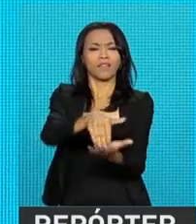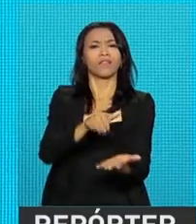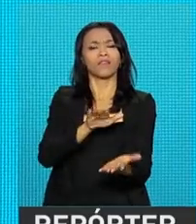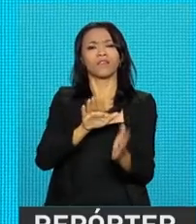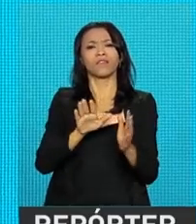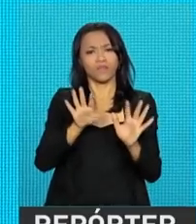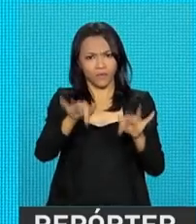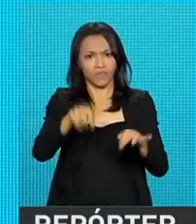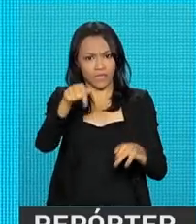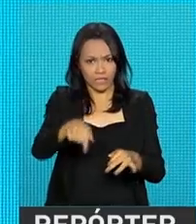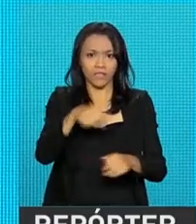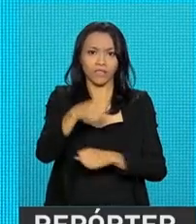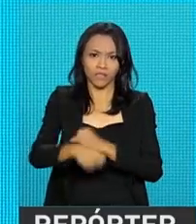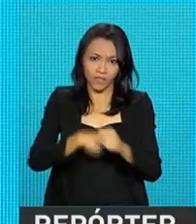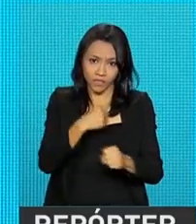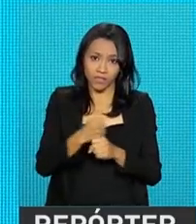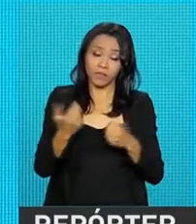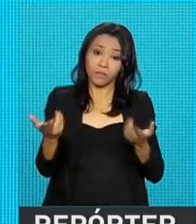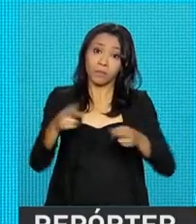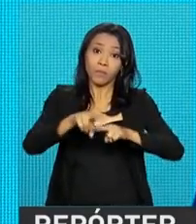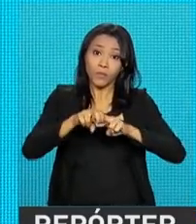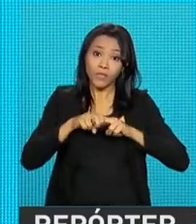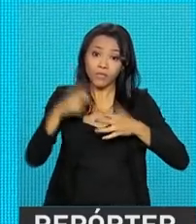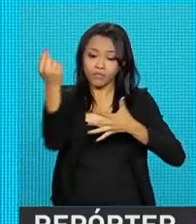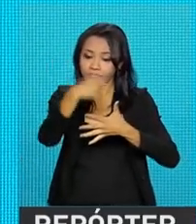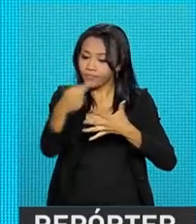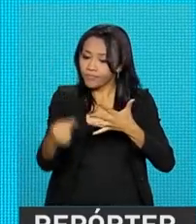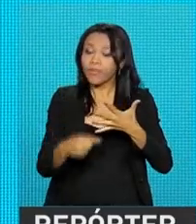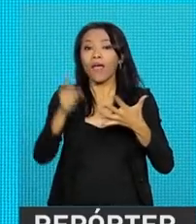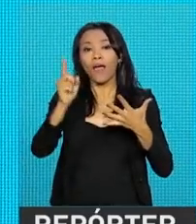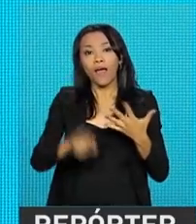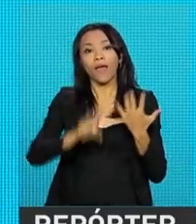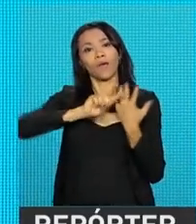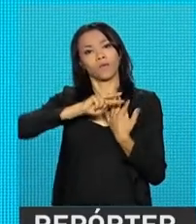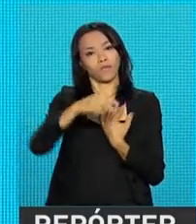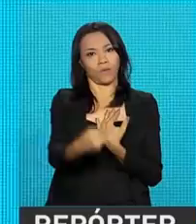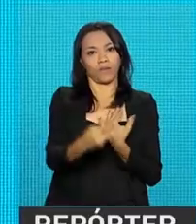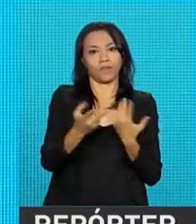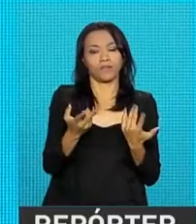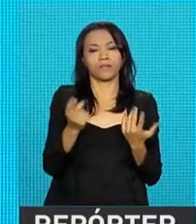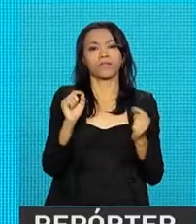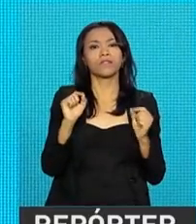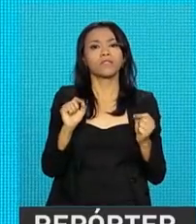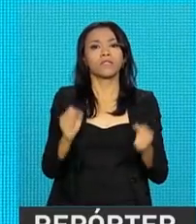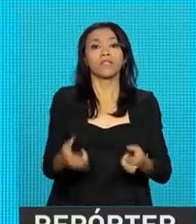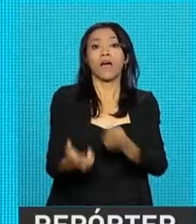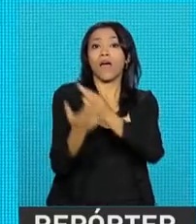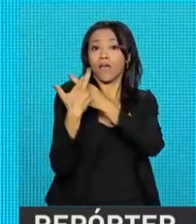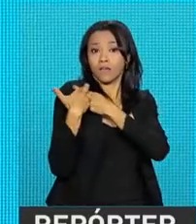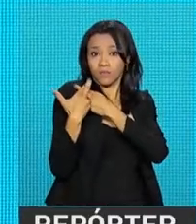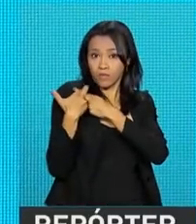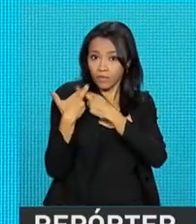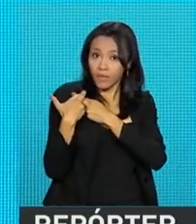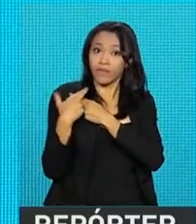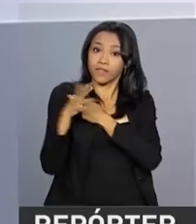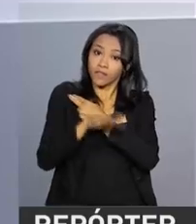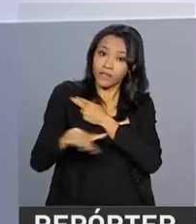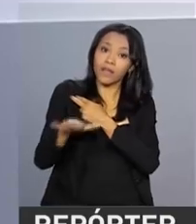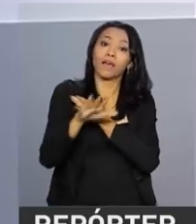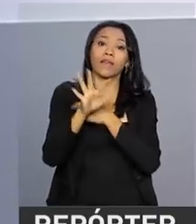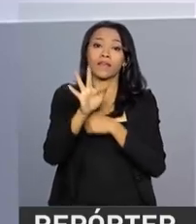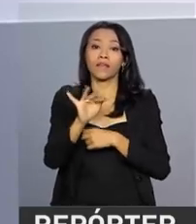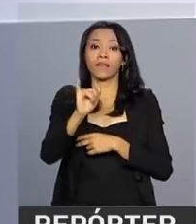deste ano portanto tudo isto é fruto desta responsabilidade é fiscal